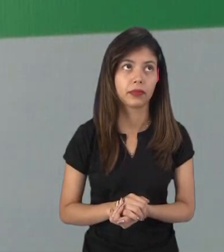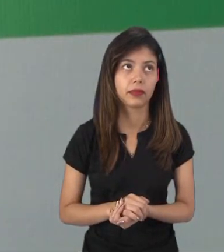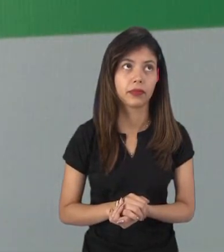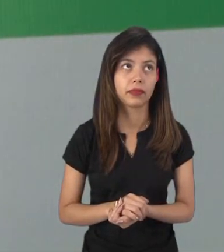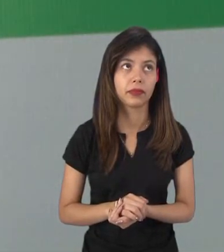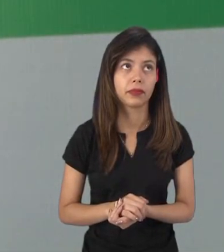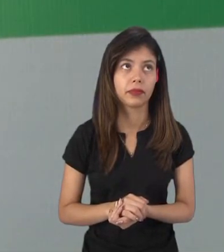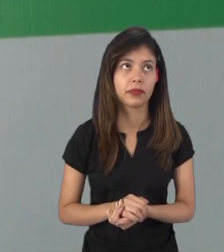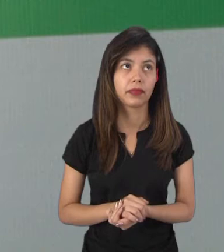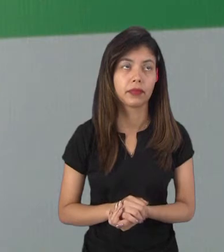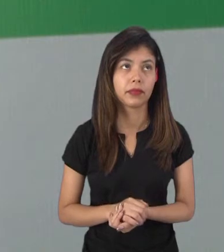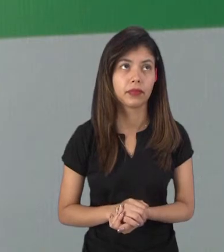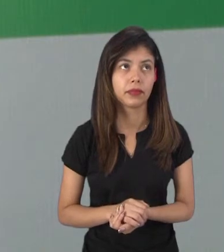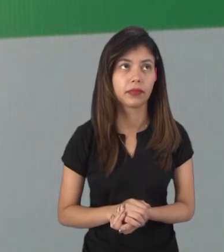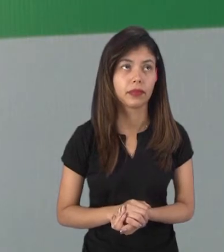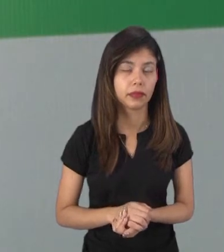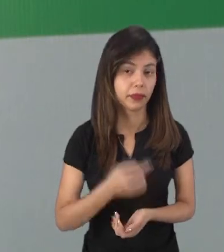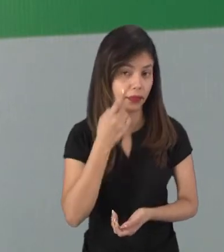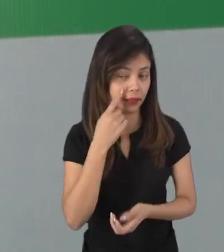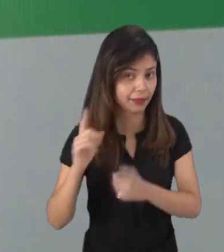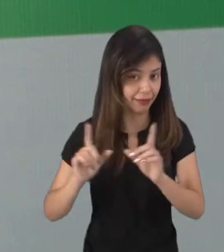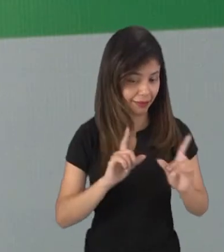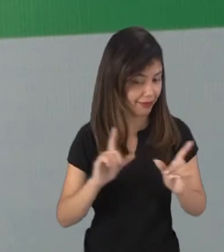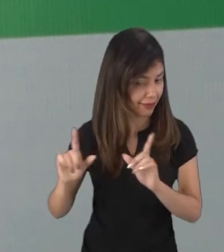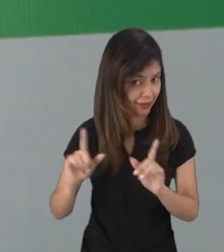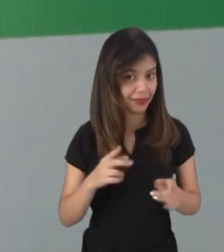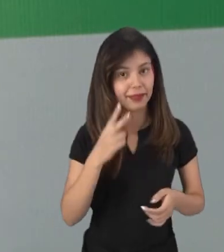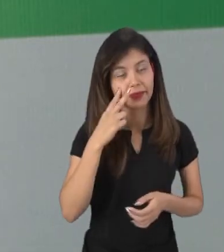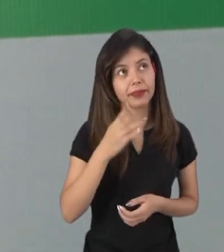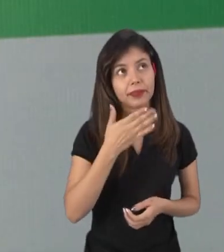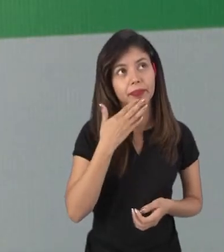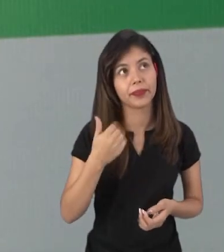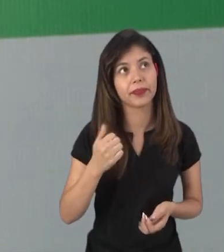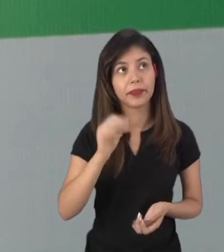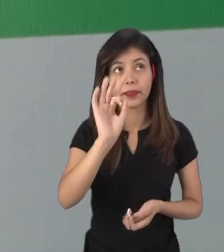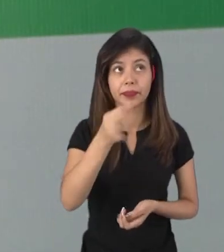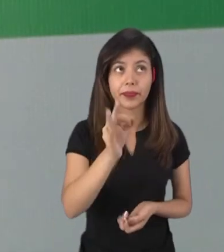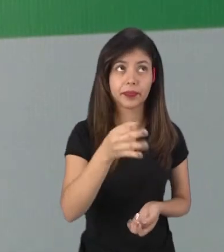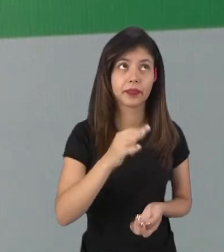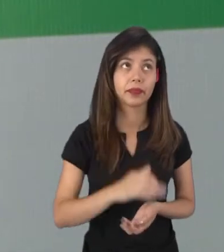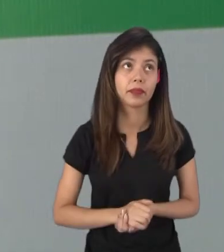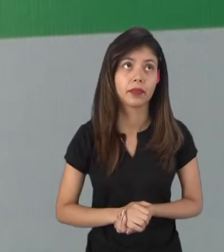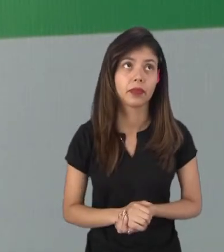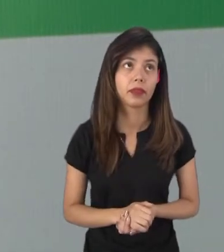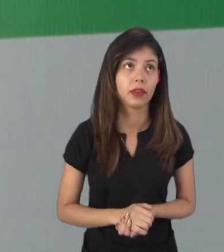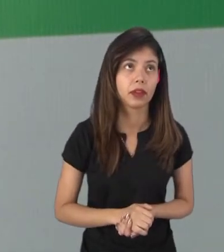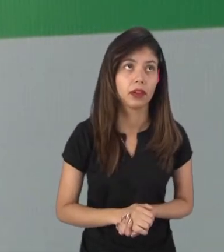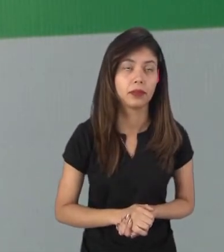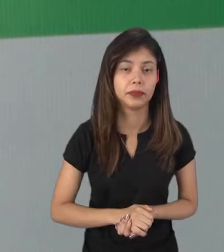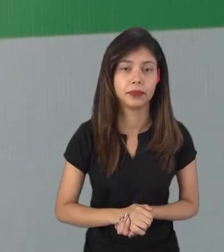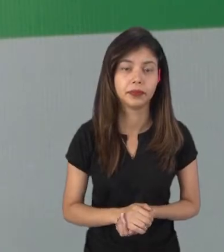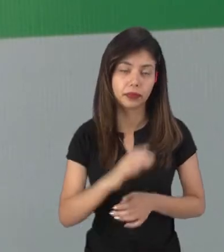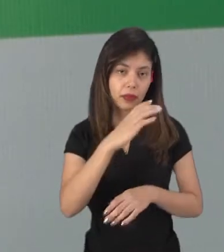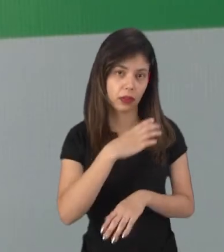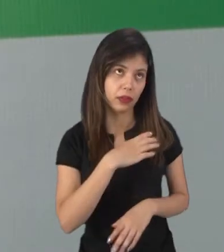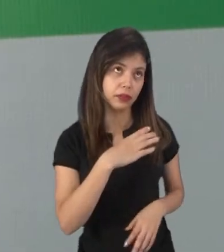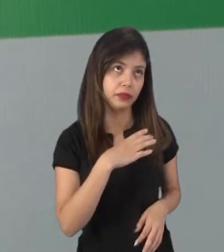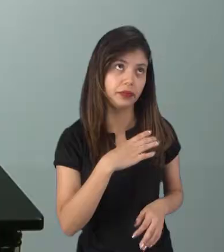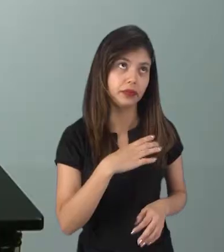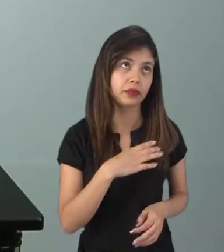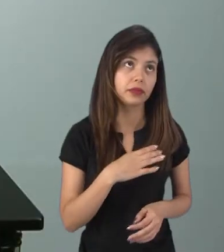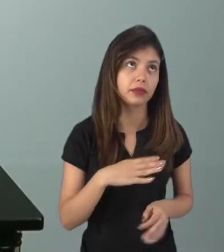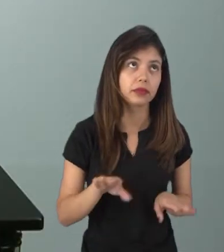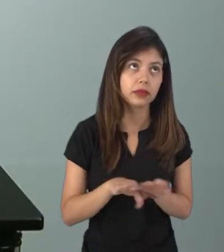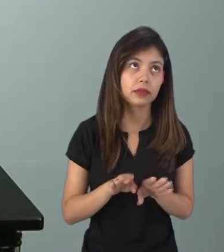Fiquei aqui dançando com a imagem, né, para vocês verem melhor, certinho? Então, uma cidade, ela